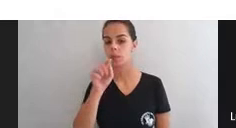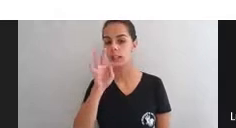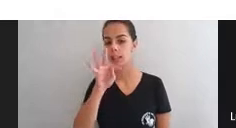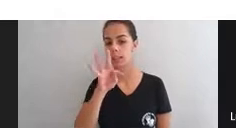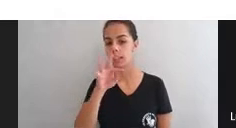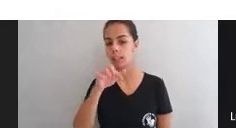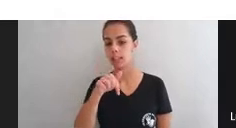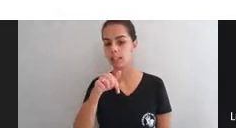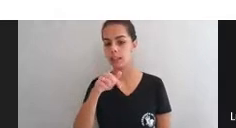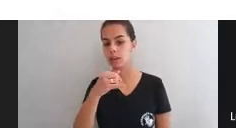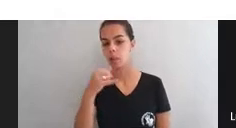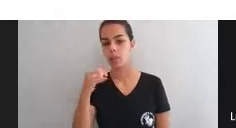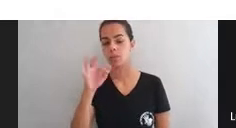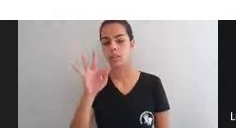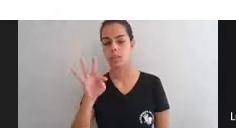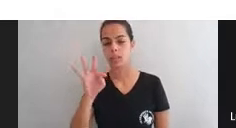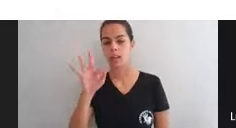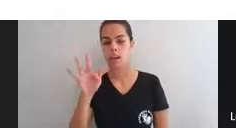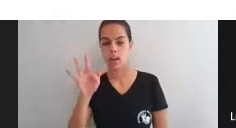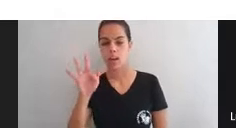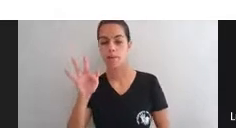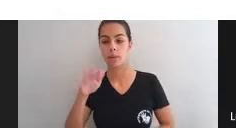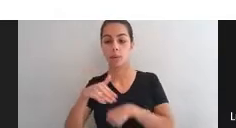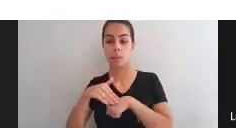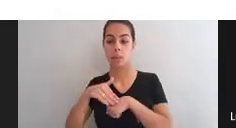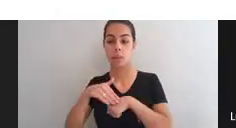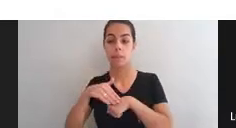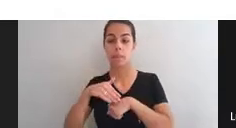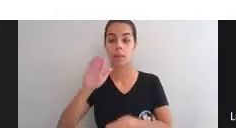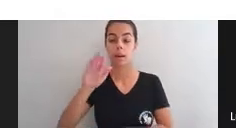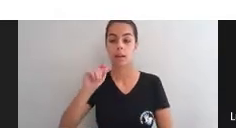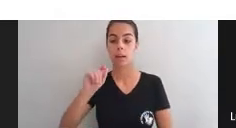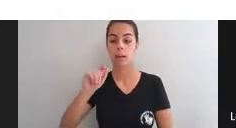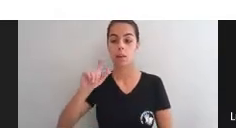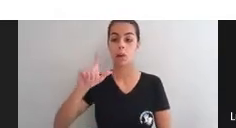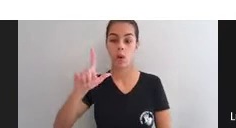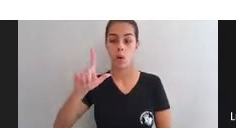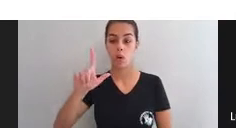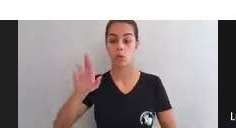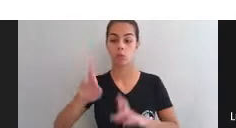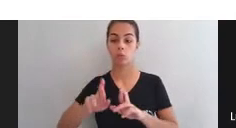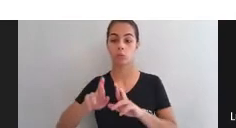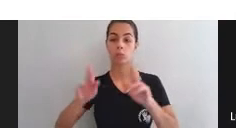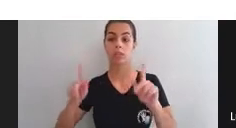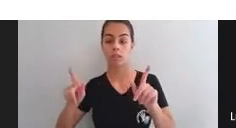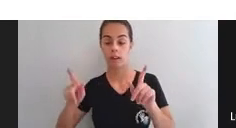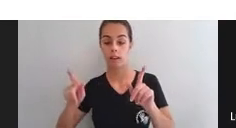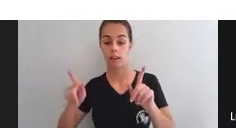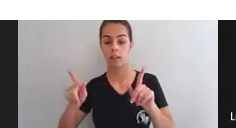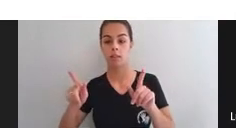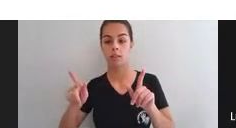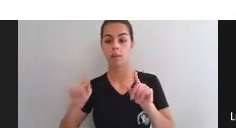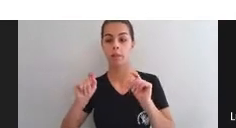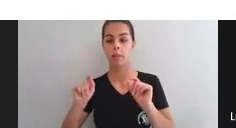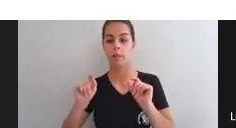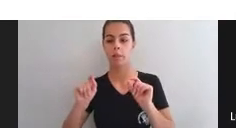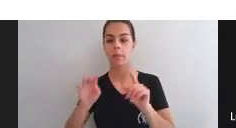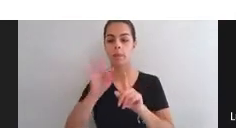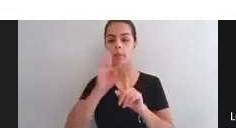aqui do coeficiente de performance, quanto maior for a diferença aqui entre